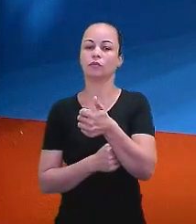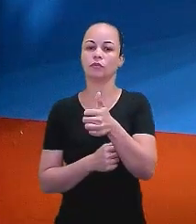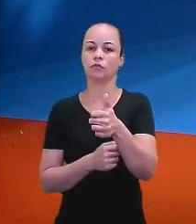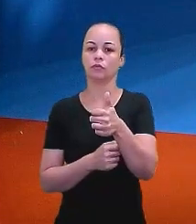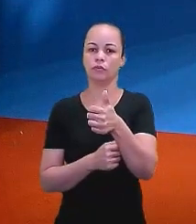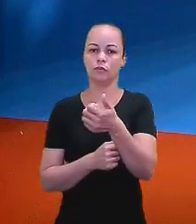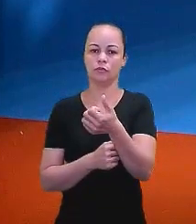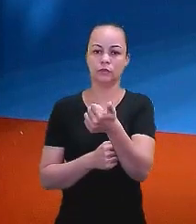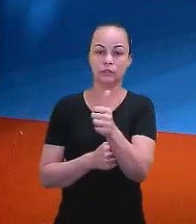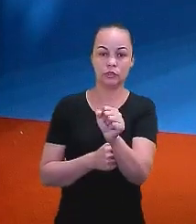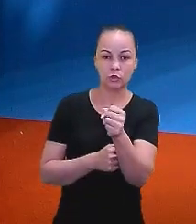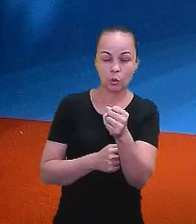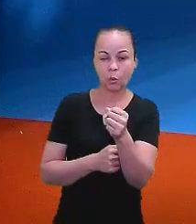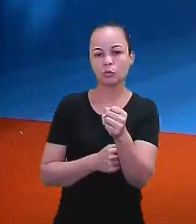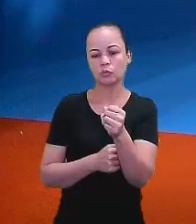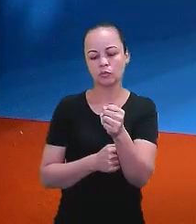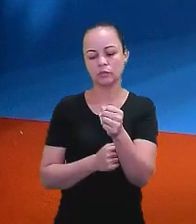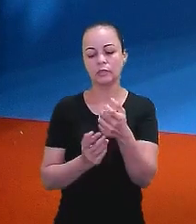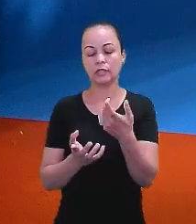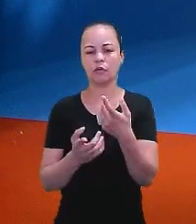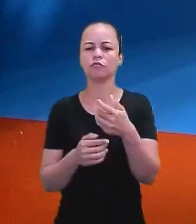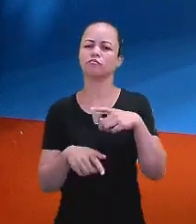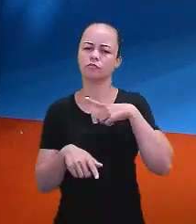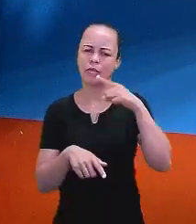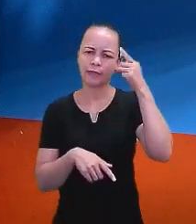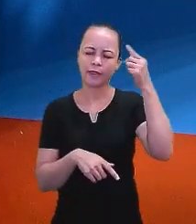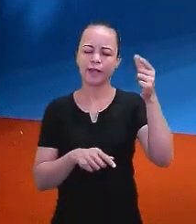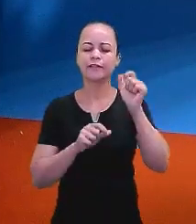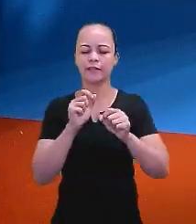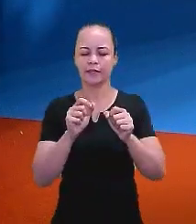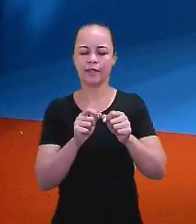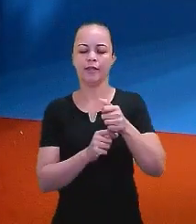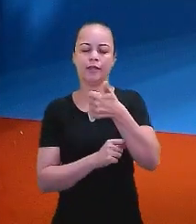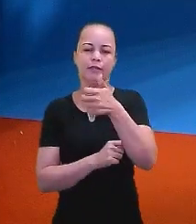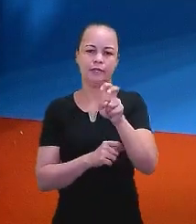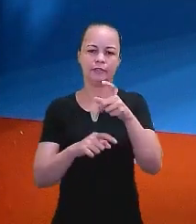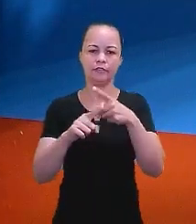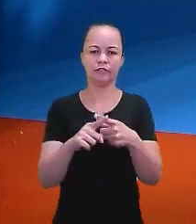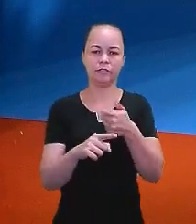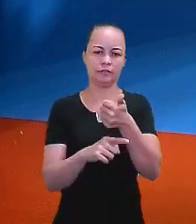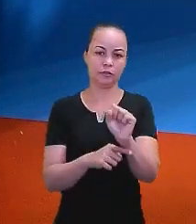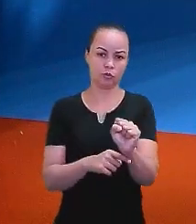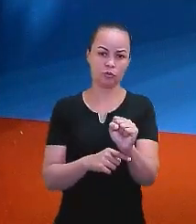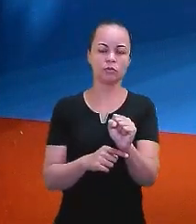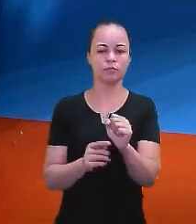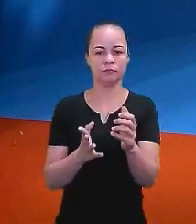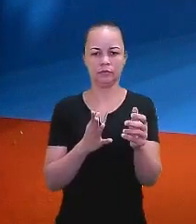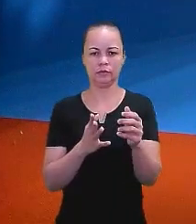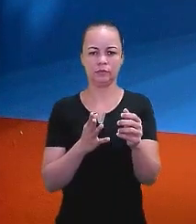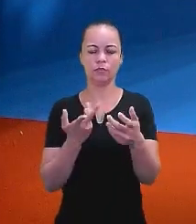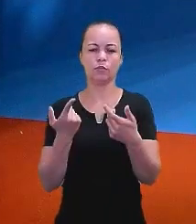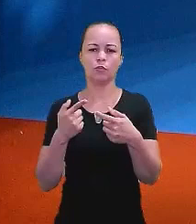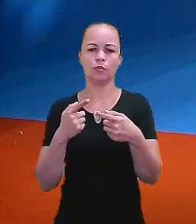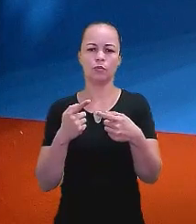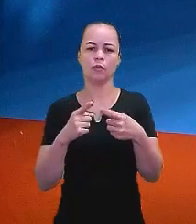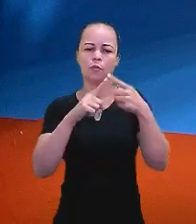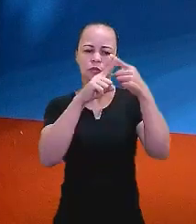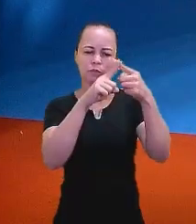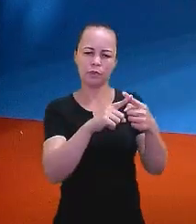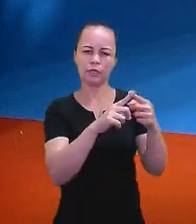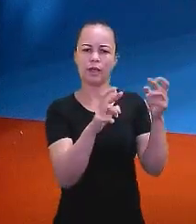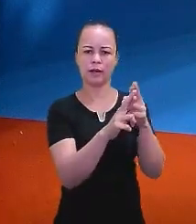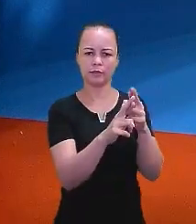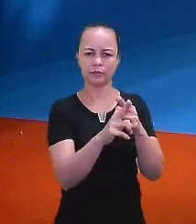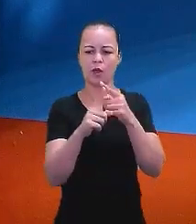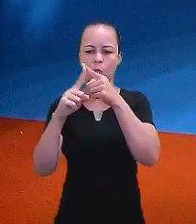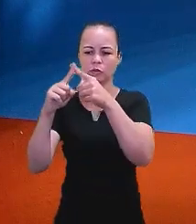por 18. Tá? E aí, o que é que eu vou fazer? Multiplico a relação de um, depois multiplico o